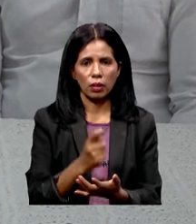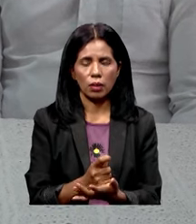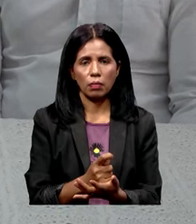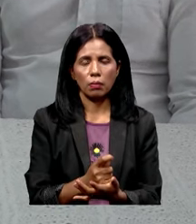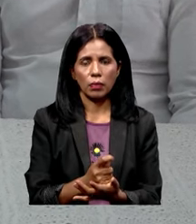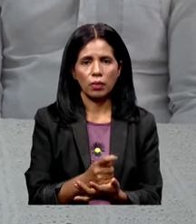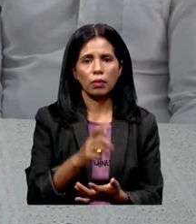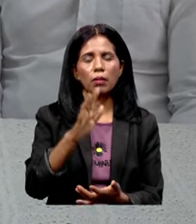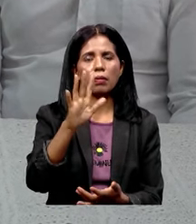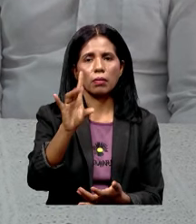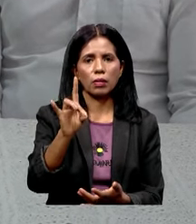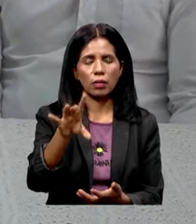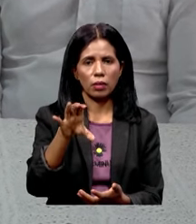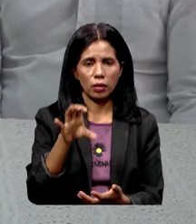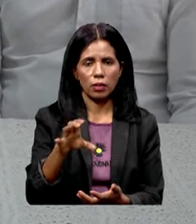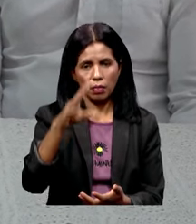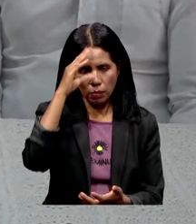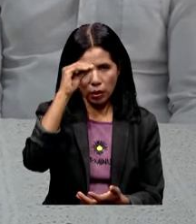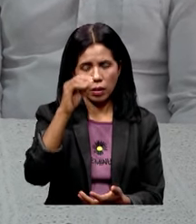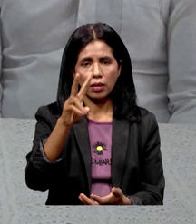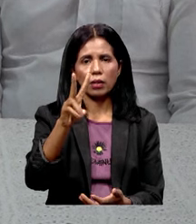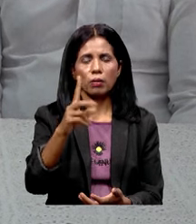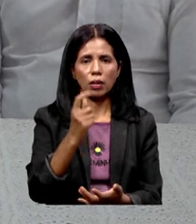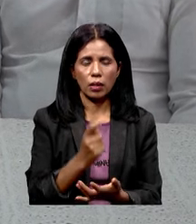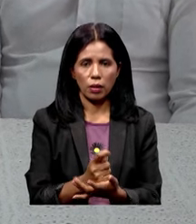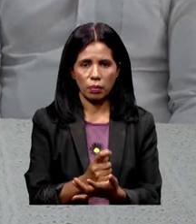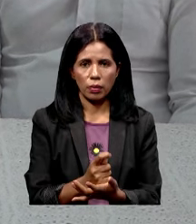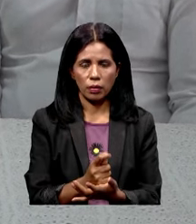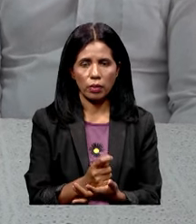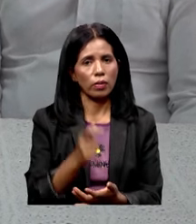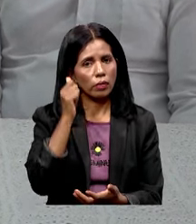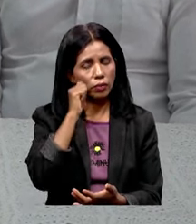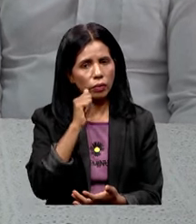3.353 mane 2.075 feto